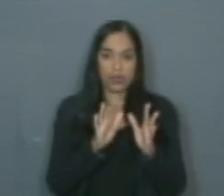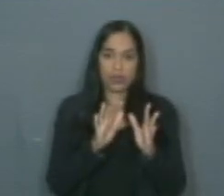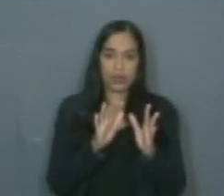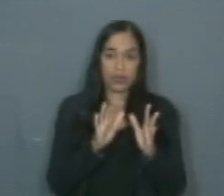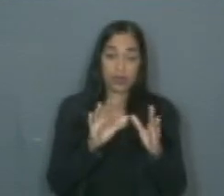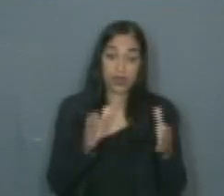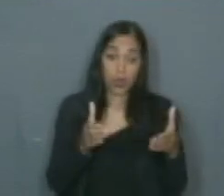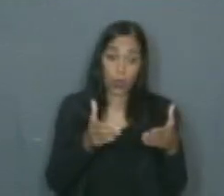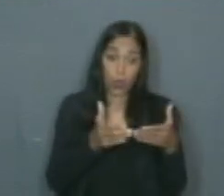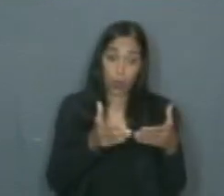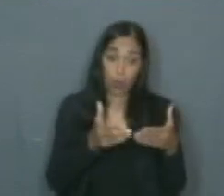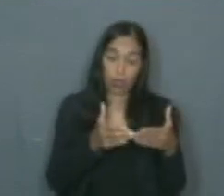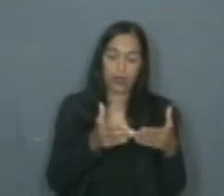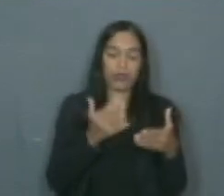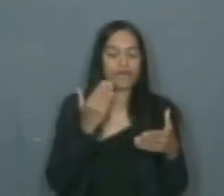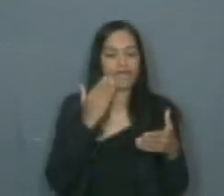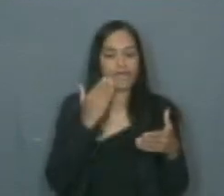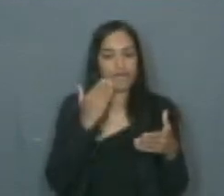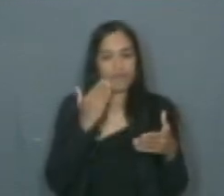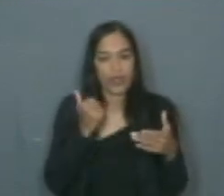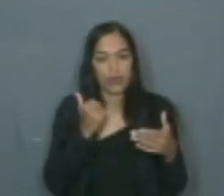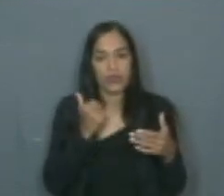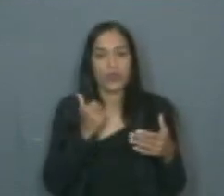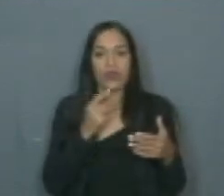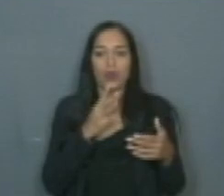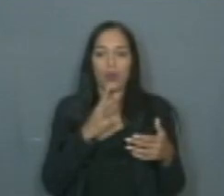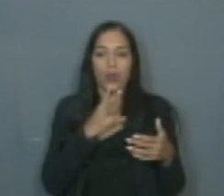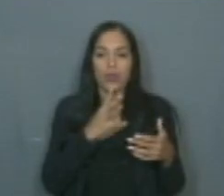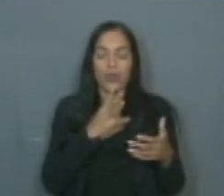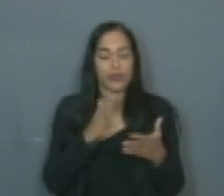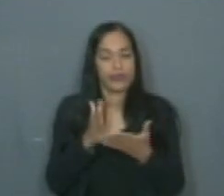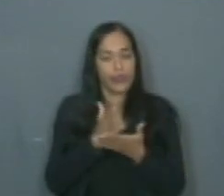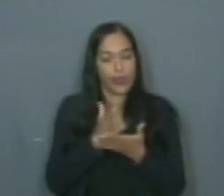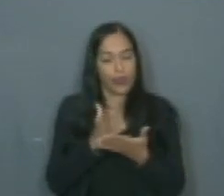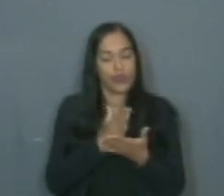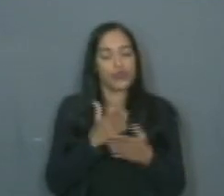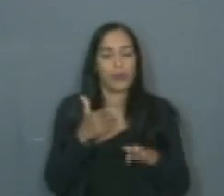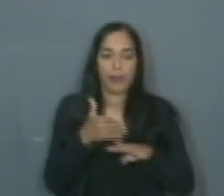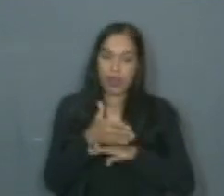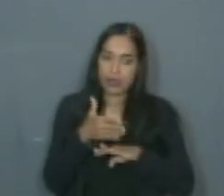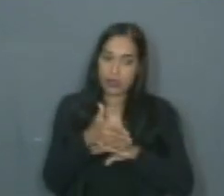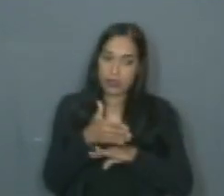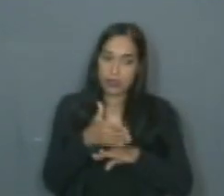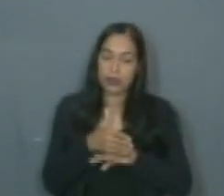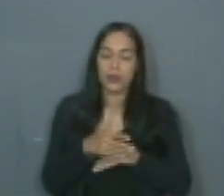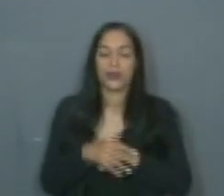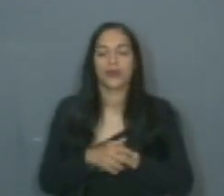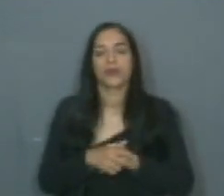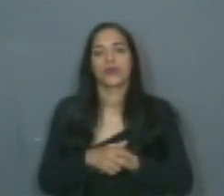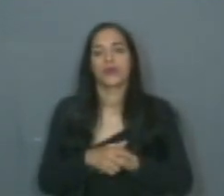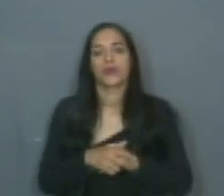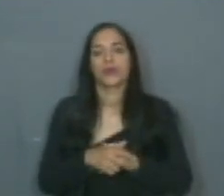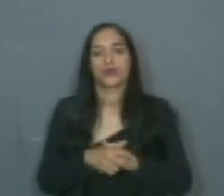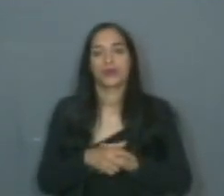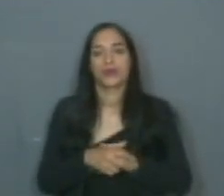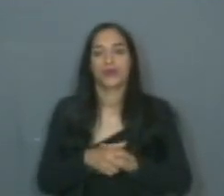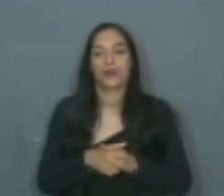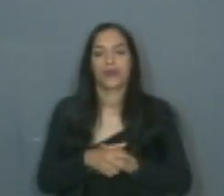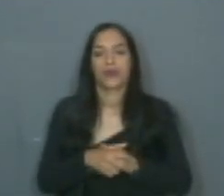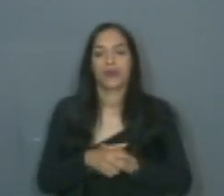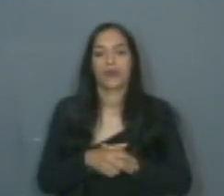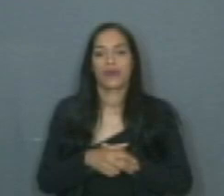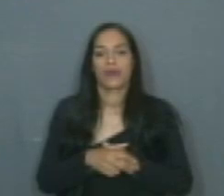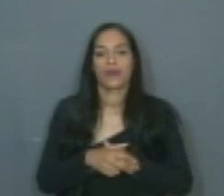esse grupo, porque eu sei que eles têm uma posição. Conheço alguns deles que participam. E agora uma coisa